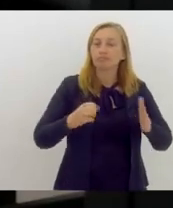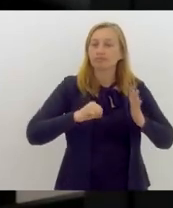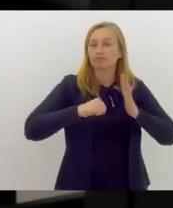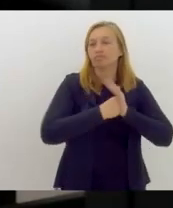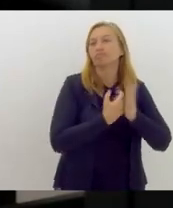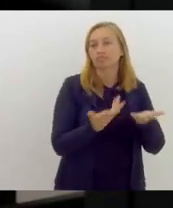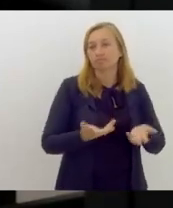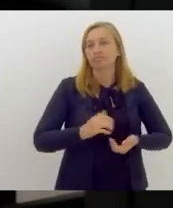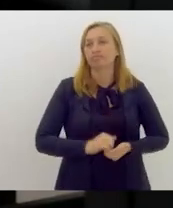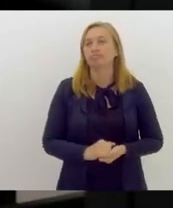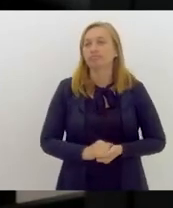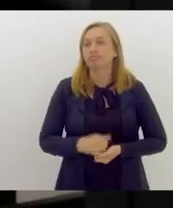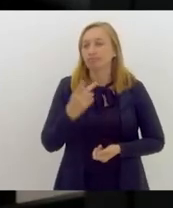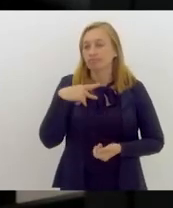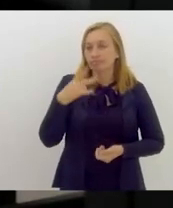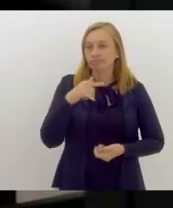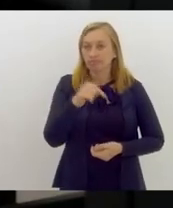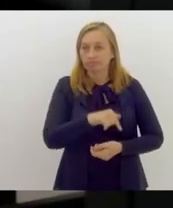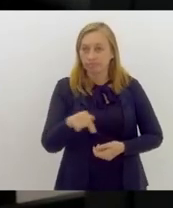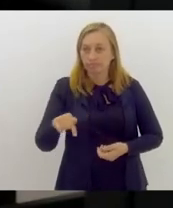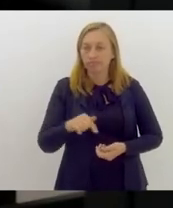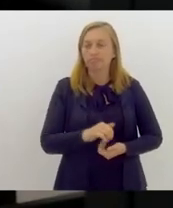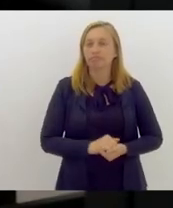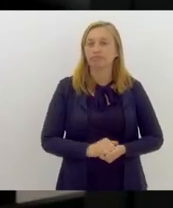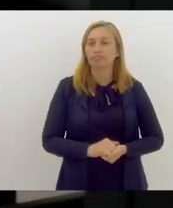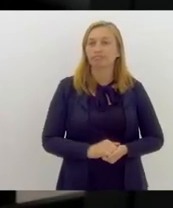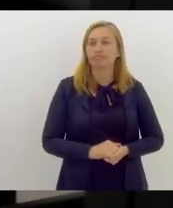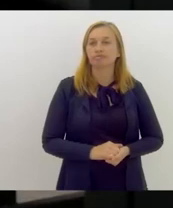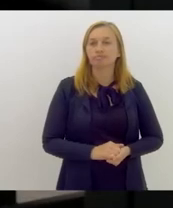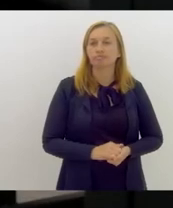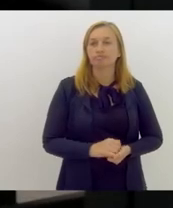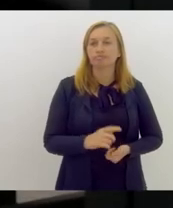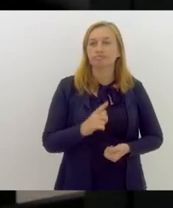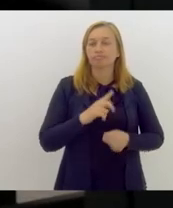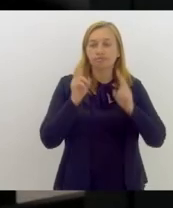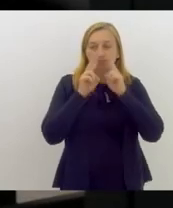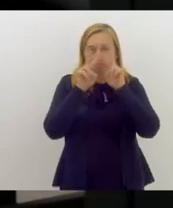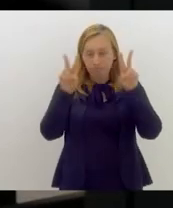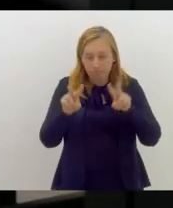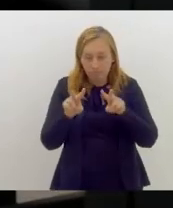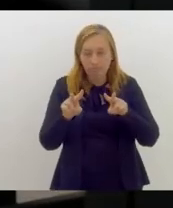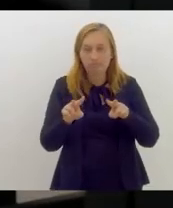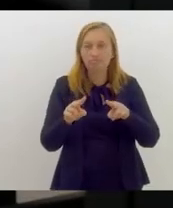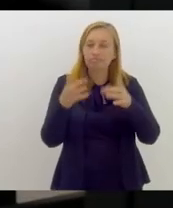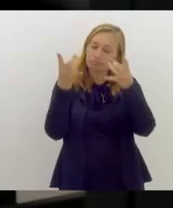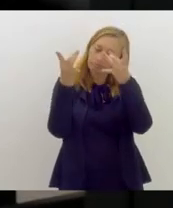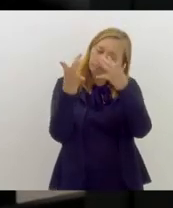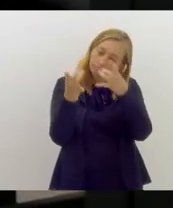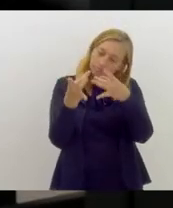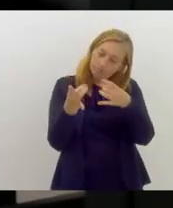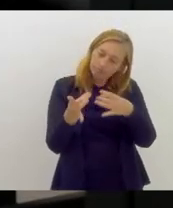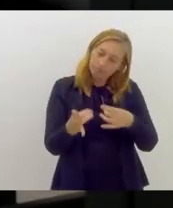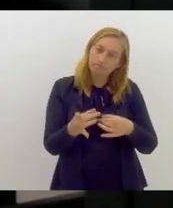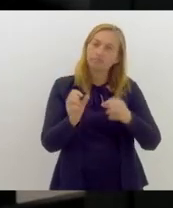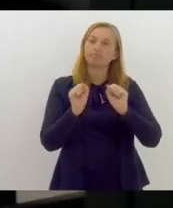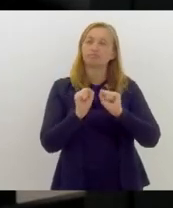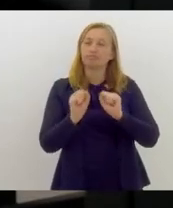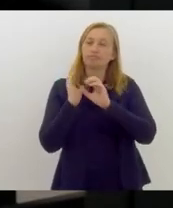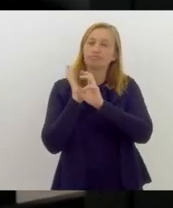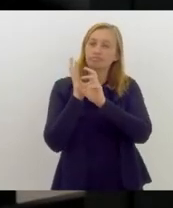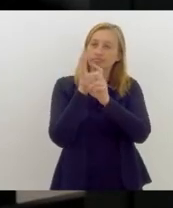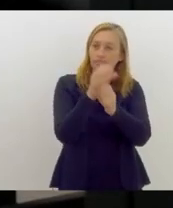que das falas aqui nós tivemos um Panorama bastante detalhado Mas se a gente pudesse